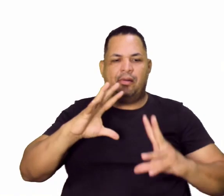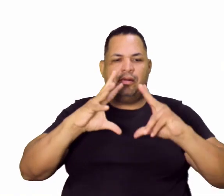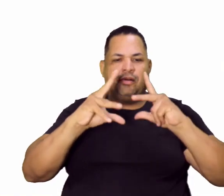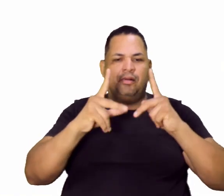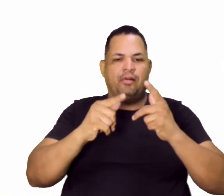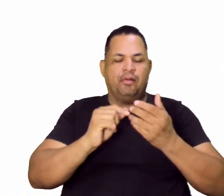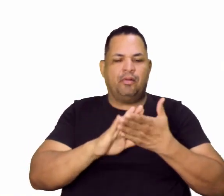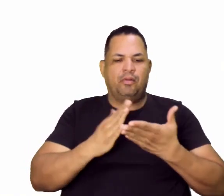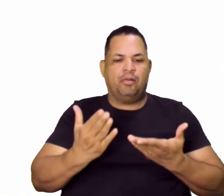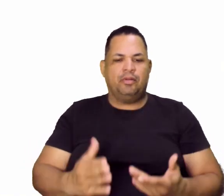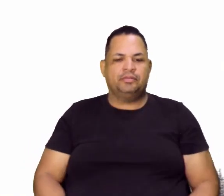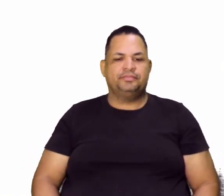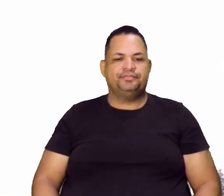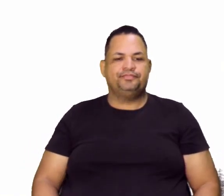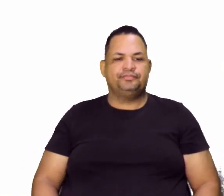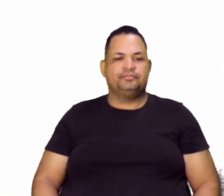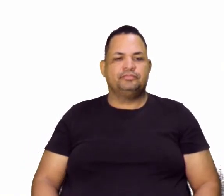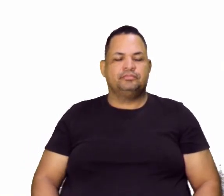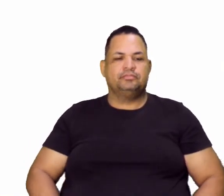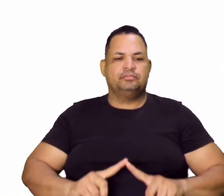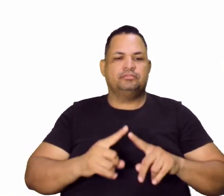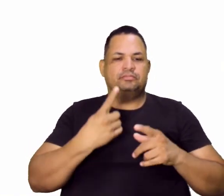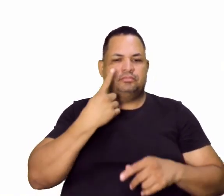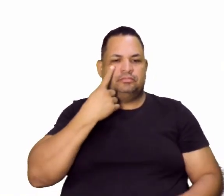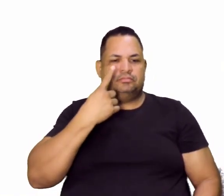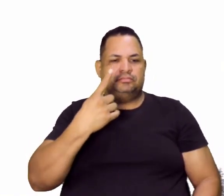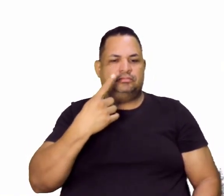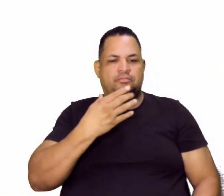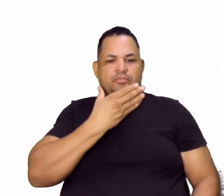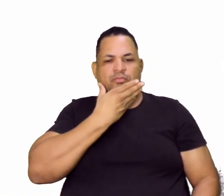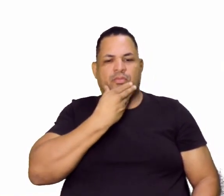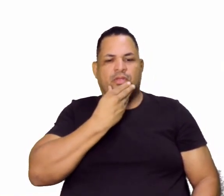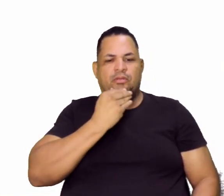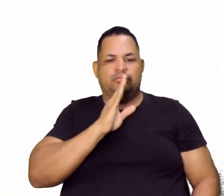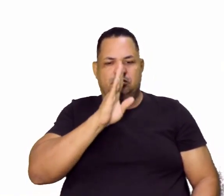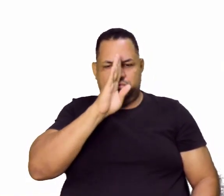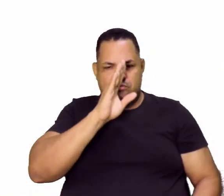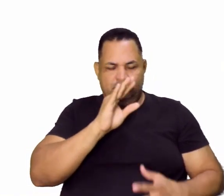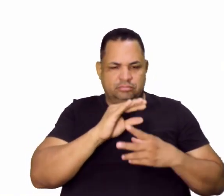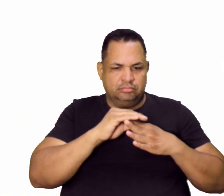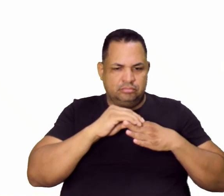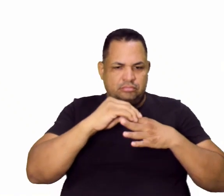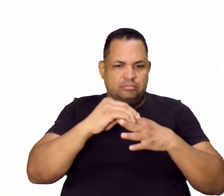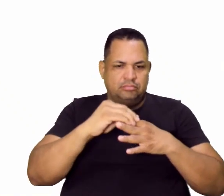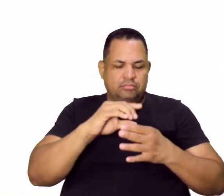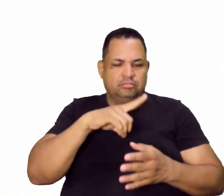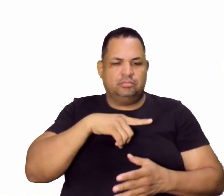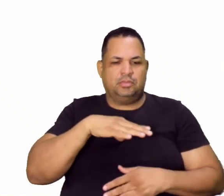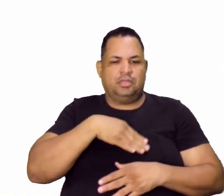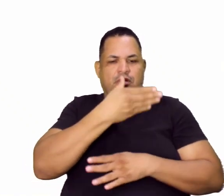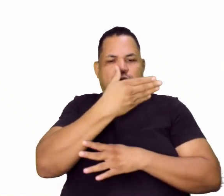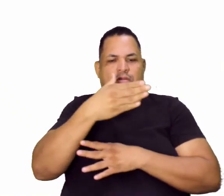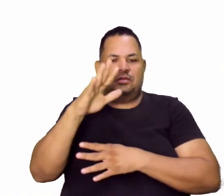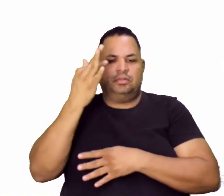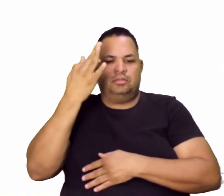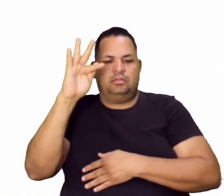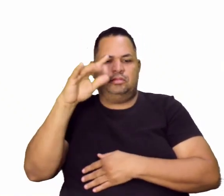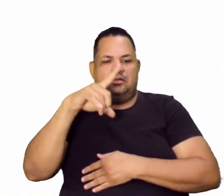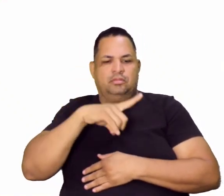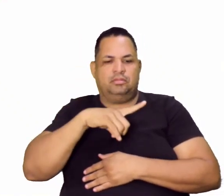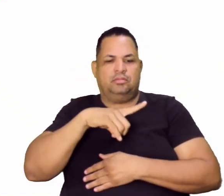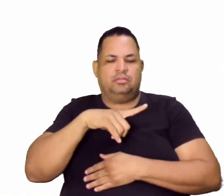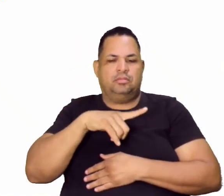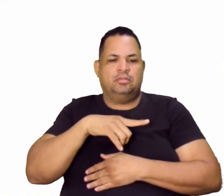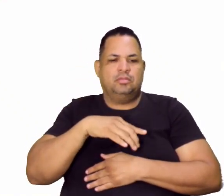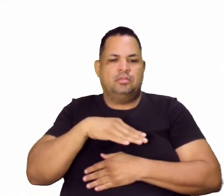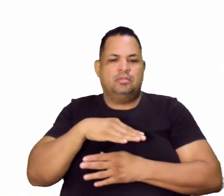sobre essa obra de arte. Mas eu já observo aqui a mulher destacada, com a bandeira francesa ao centro, tem a ver